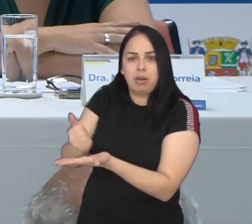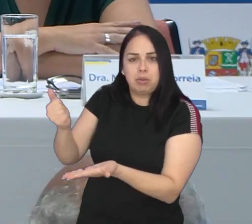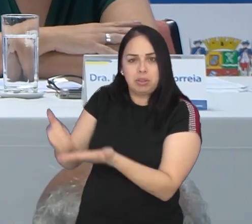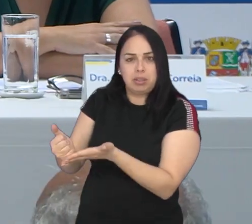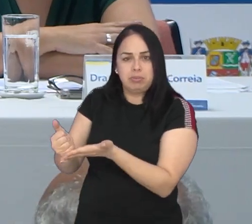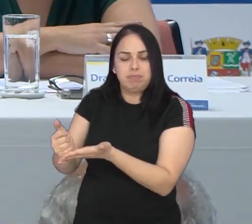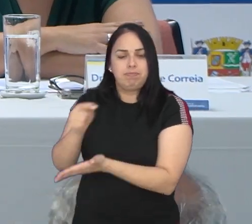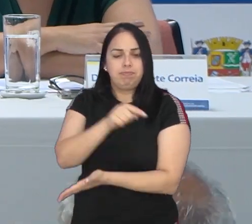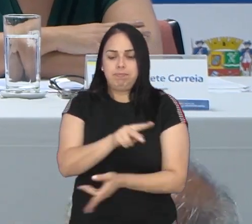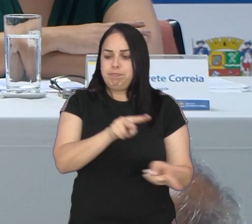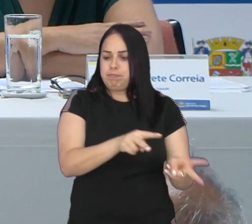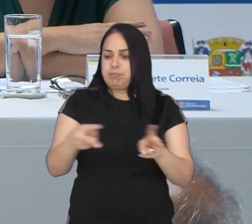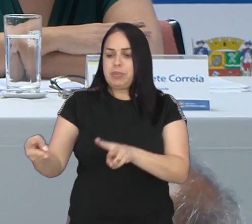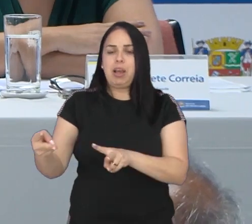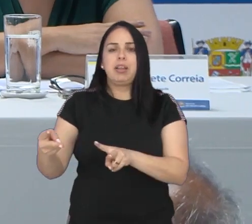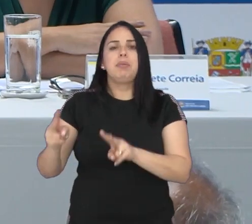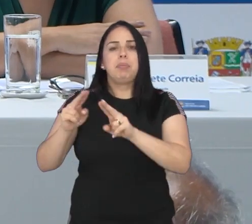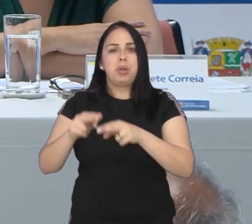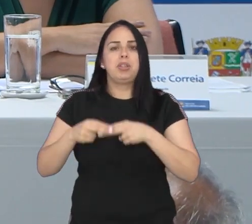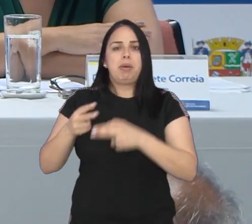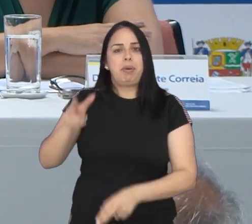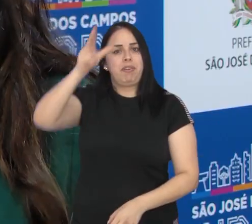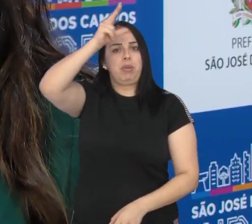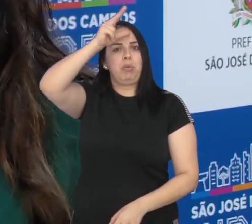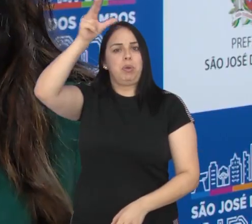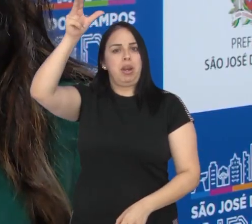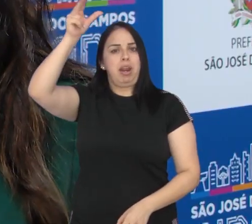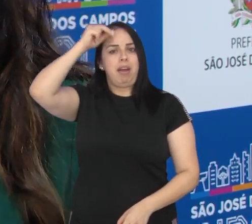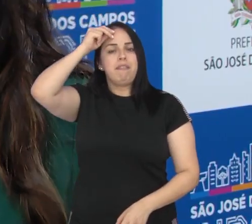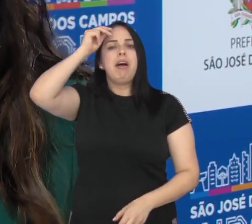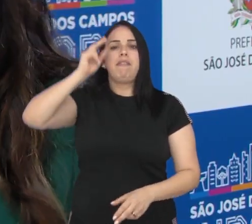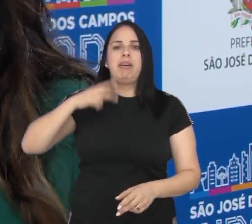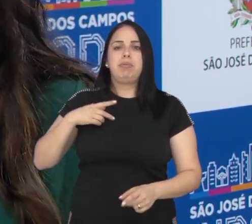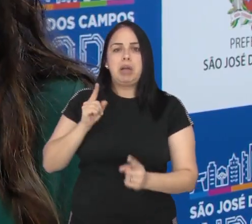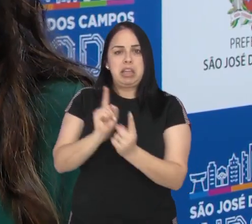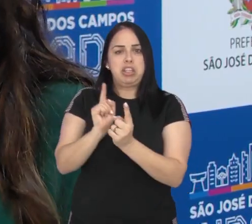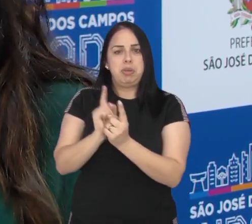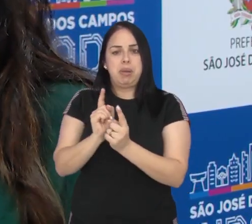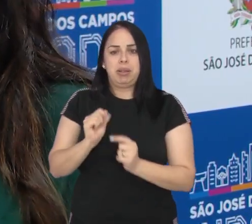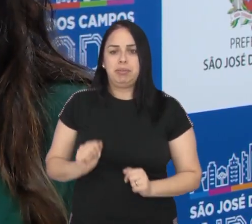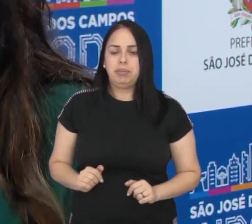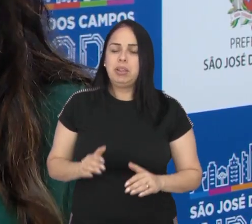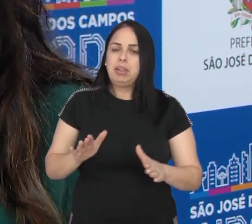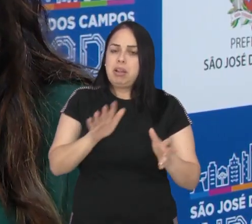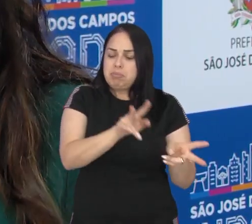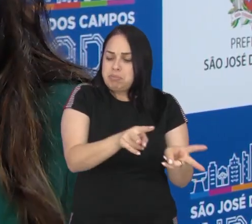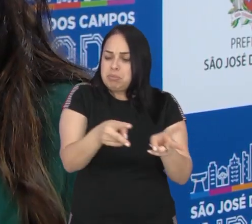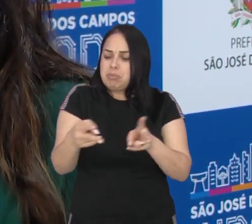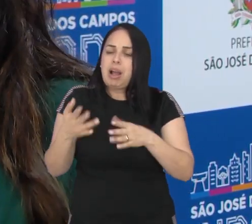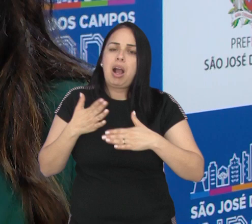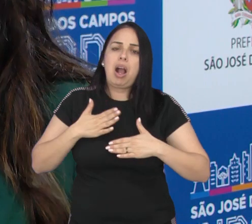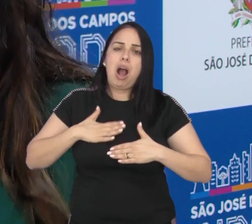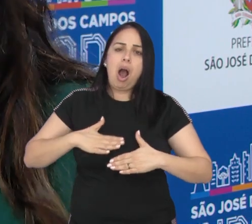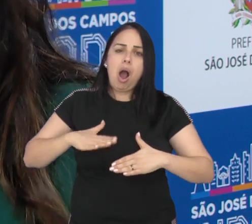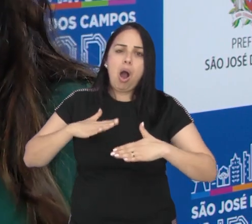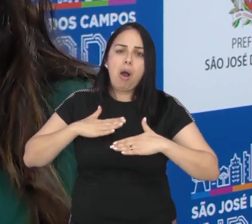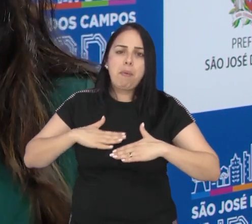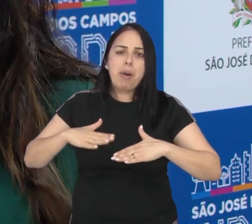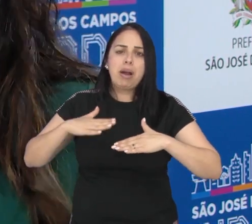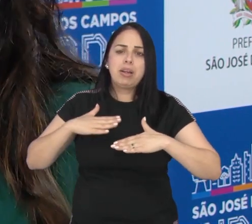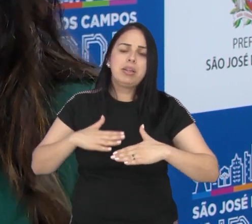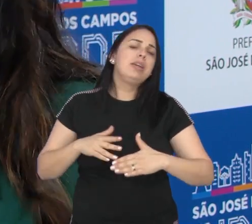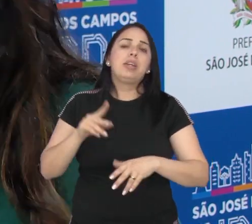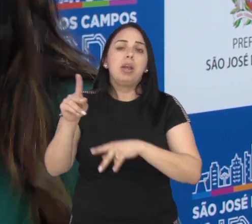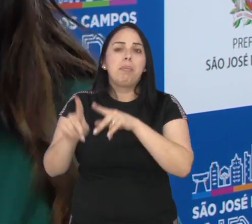poder público irá assumir a gestão das unidades. Vamos garantir que haja essa transição de uma forma tranquila, pacífica